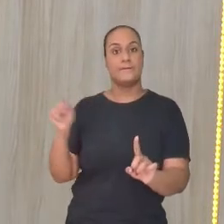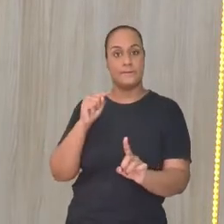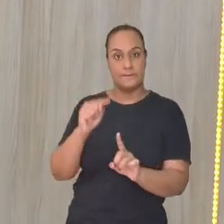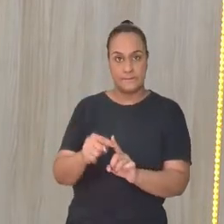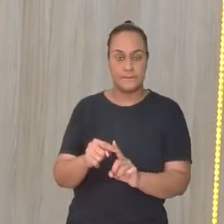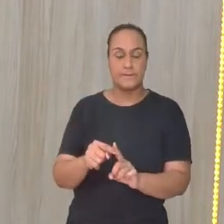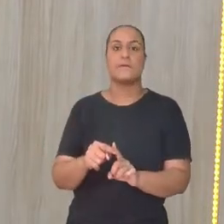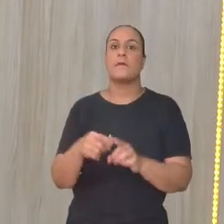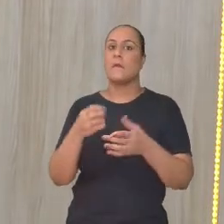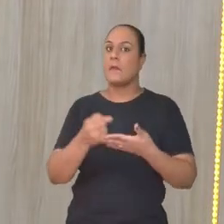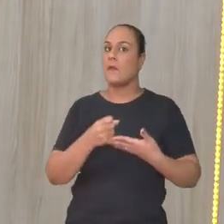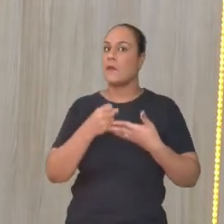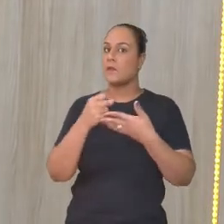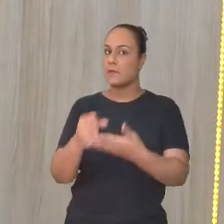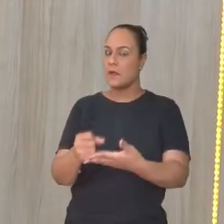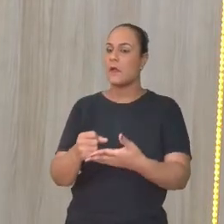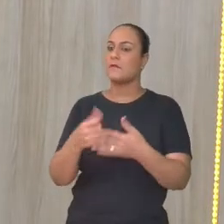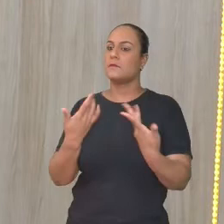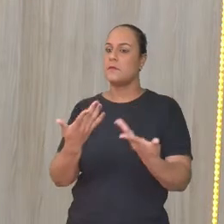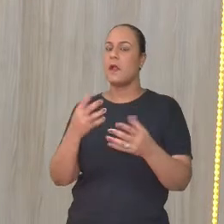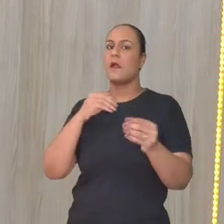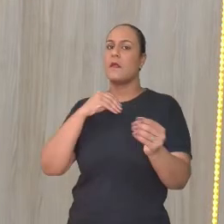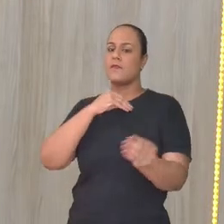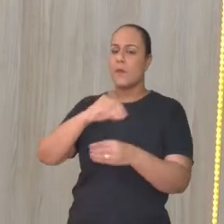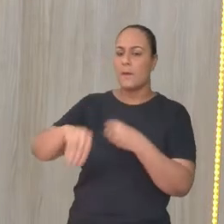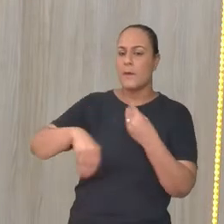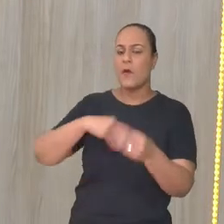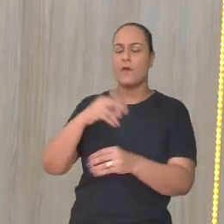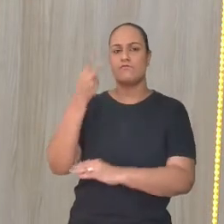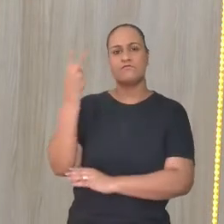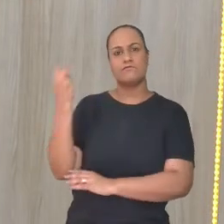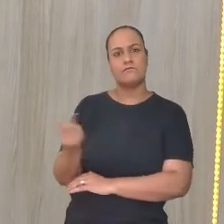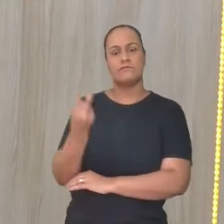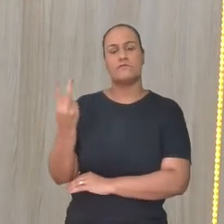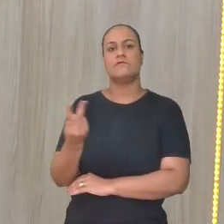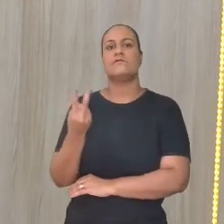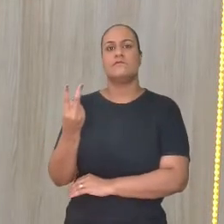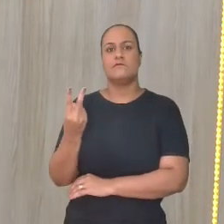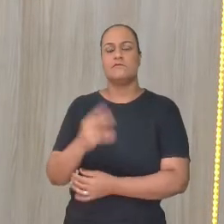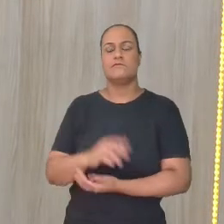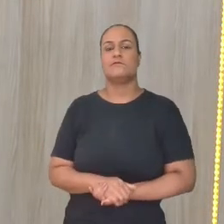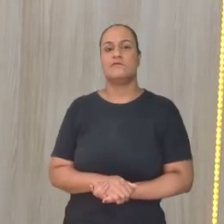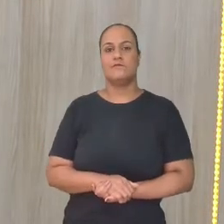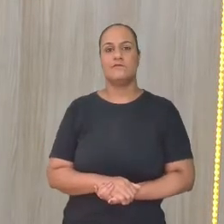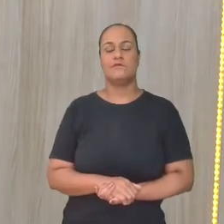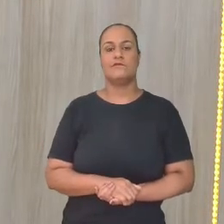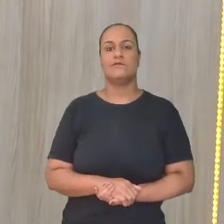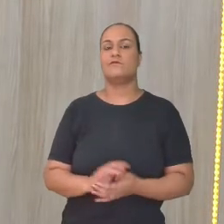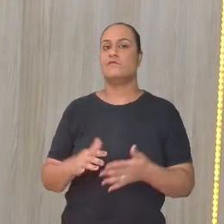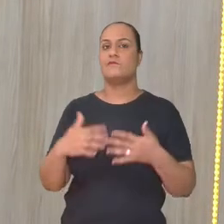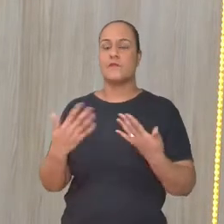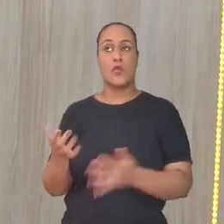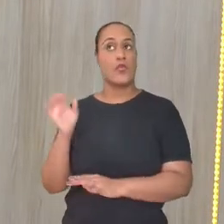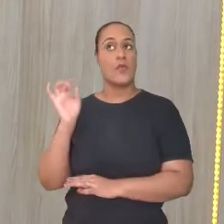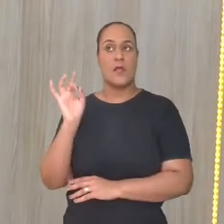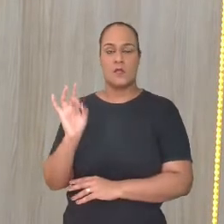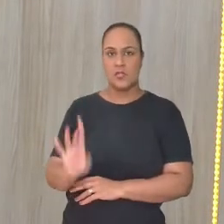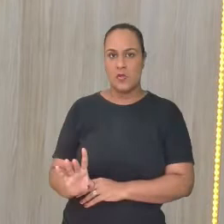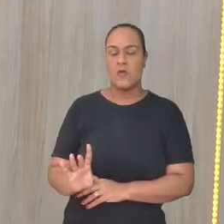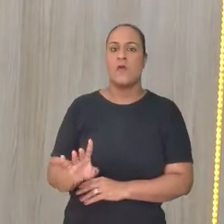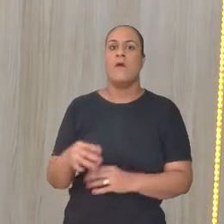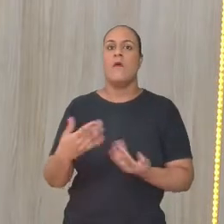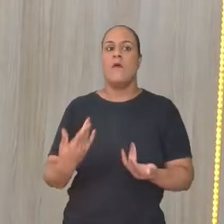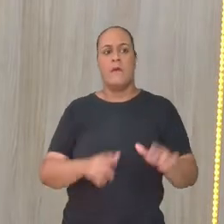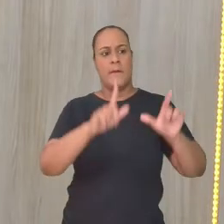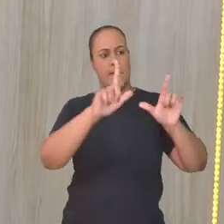aí, contribuir para a difusão de valores, né, que eles entendiam como civilizados. Então, não era apenas